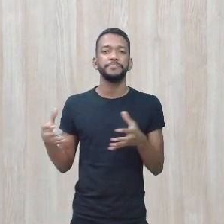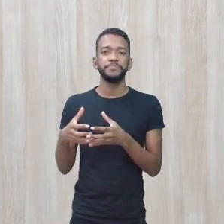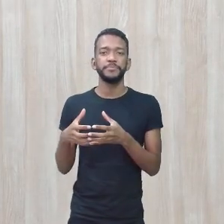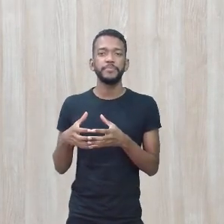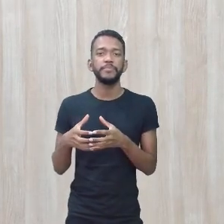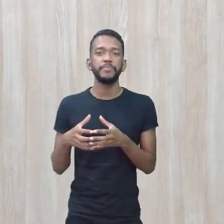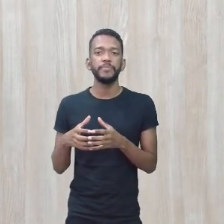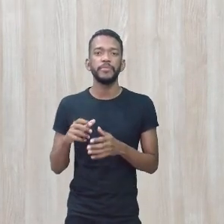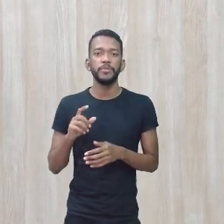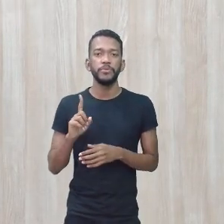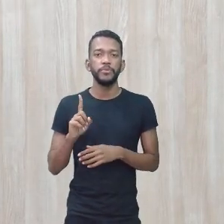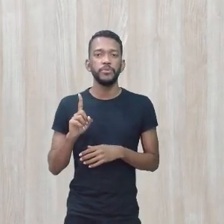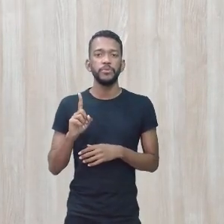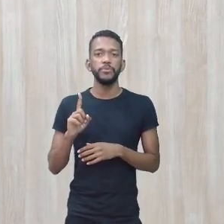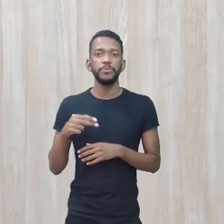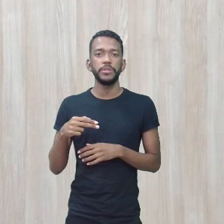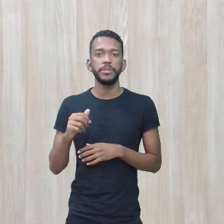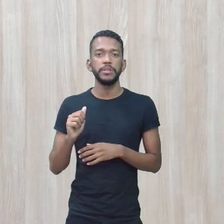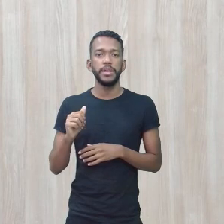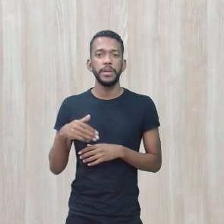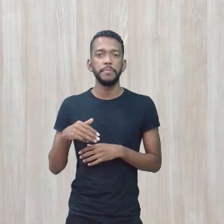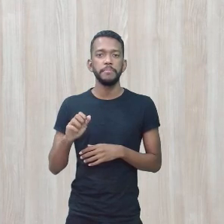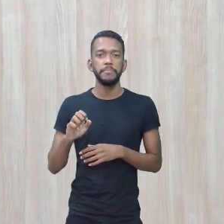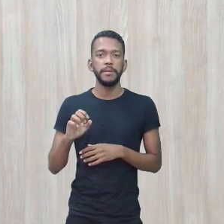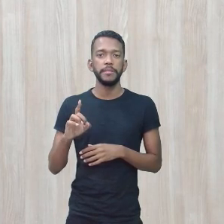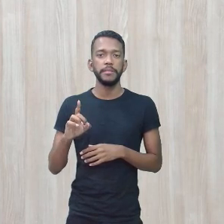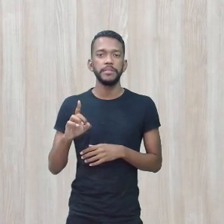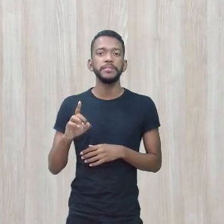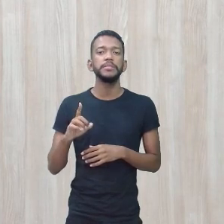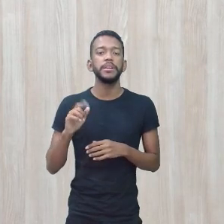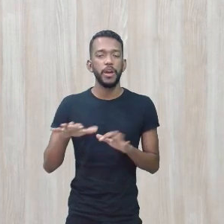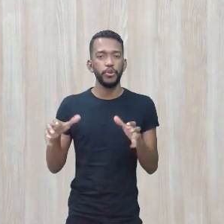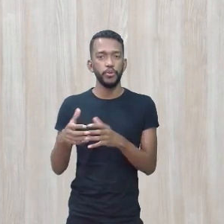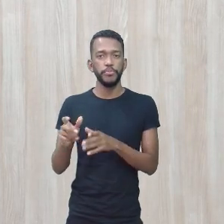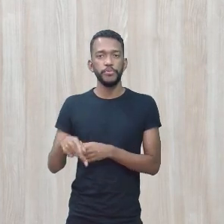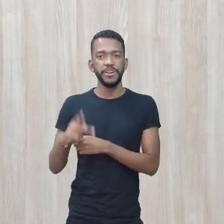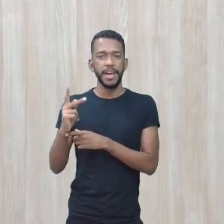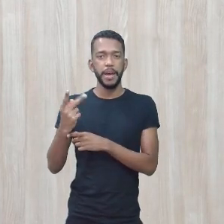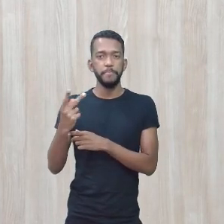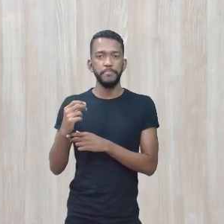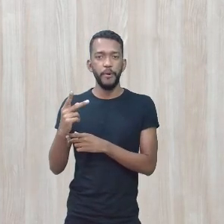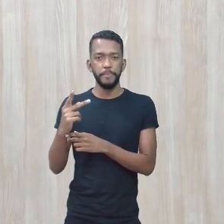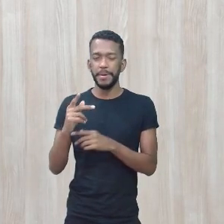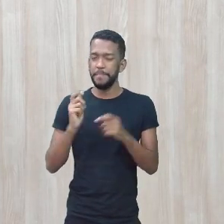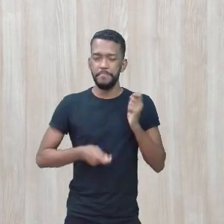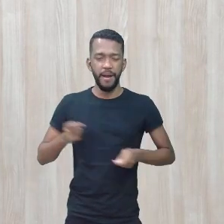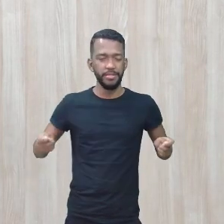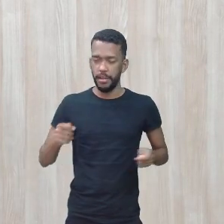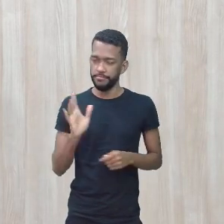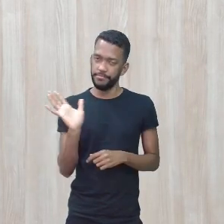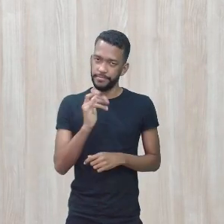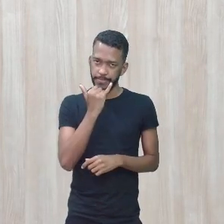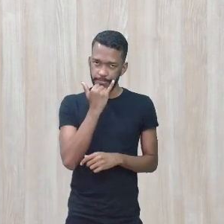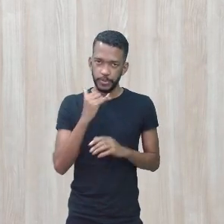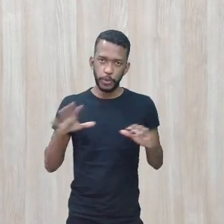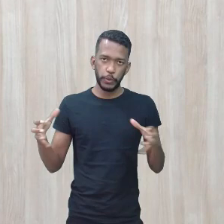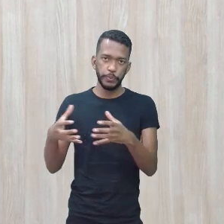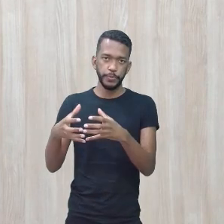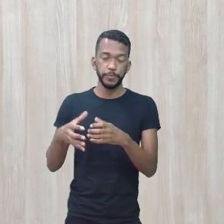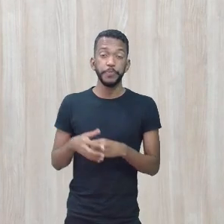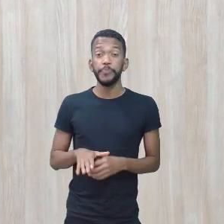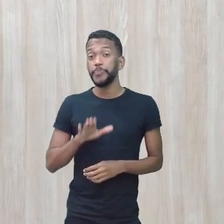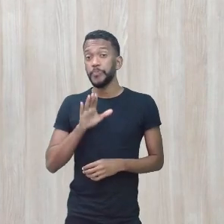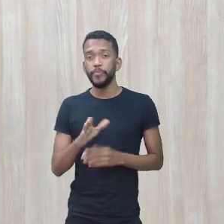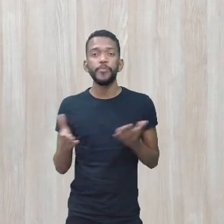banda Unnamed, né, um grupo de K-pop, né, não uma banda, um grupo. E hoje a gente ainda